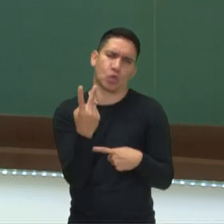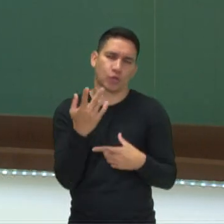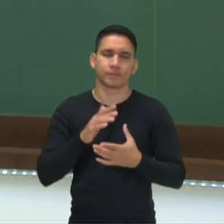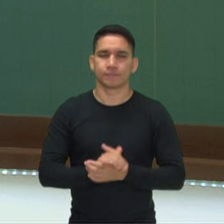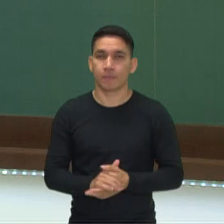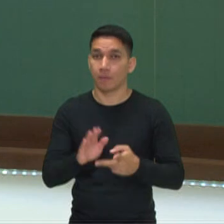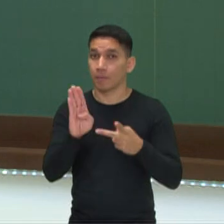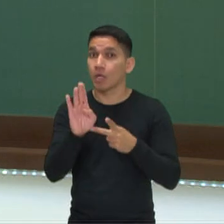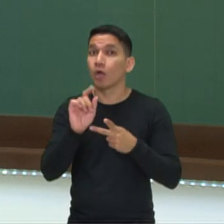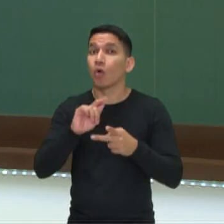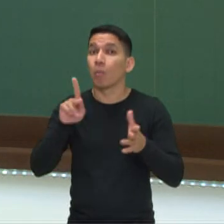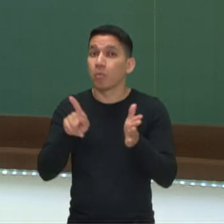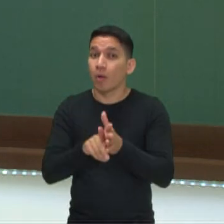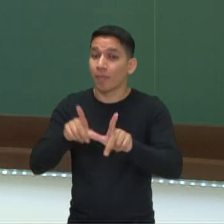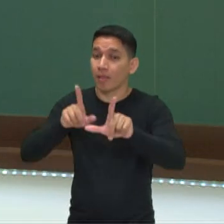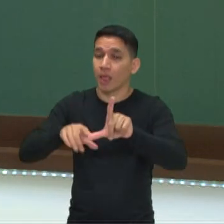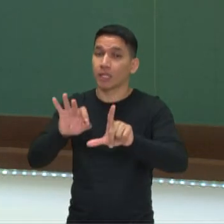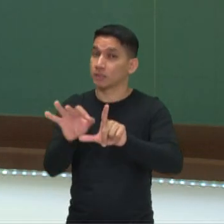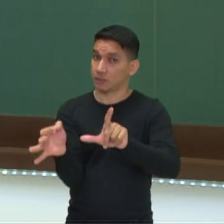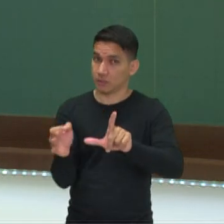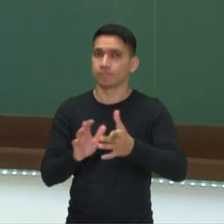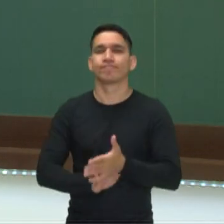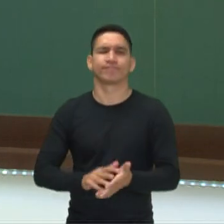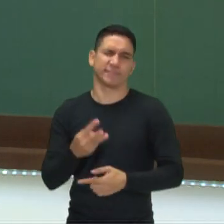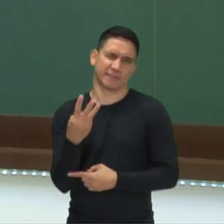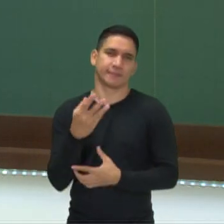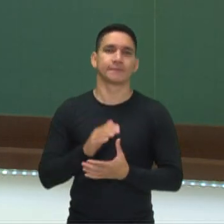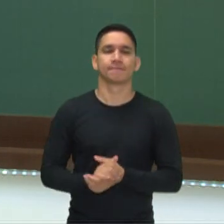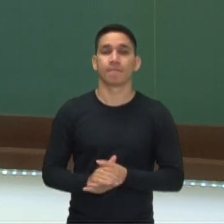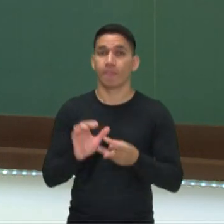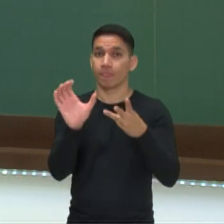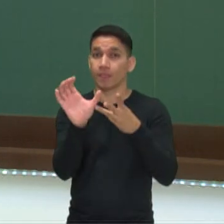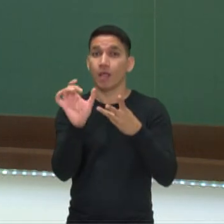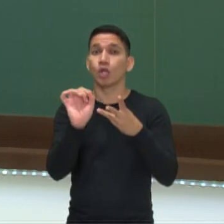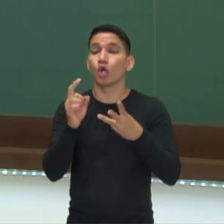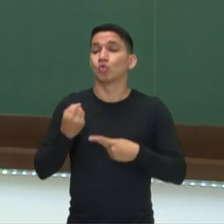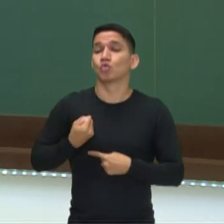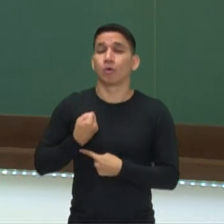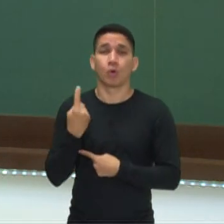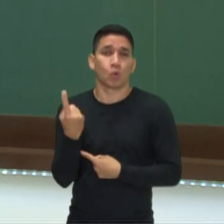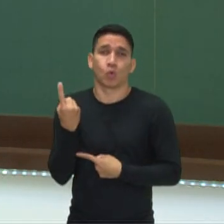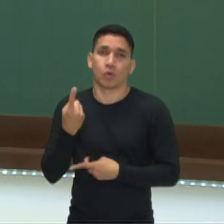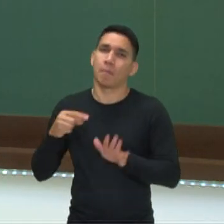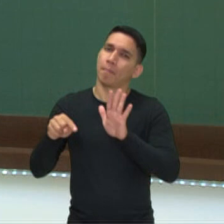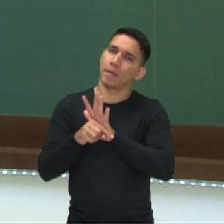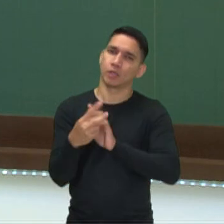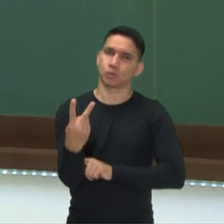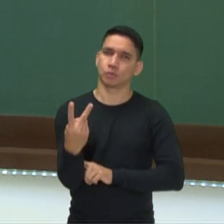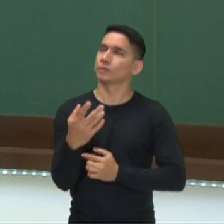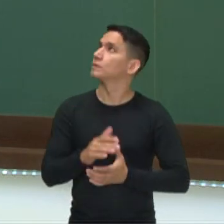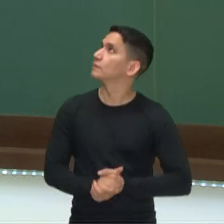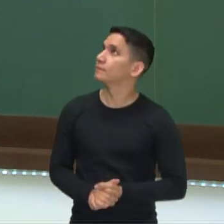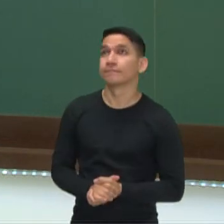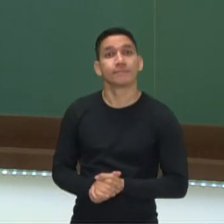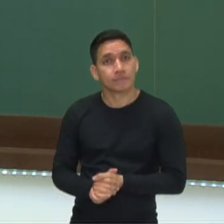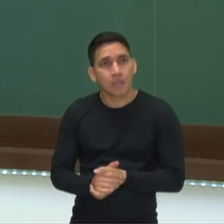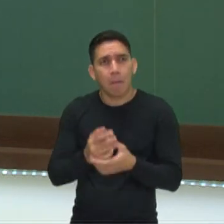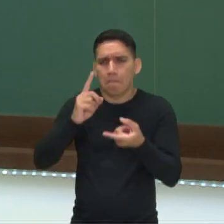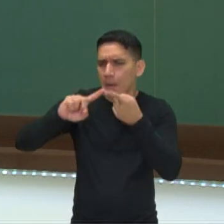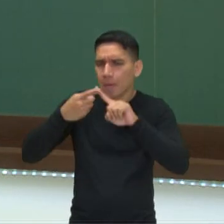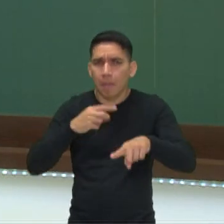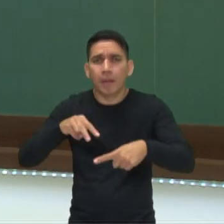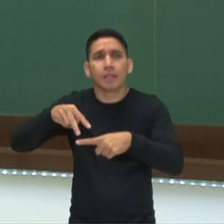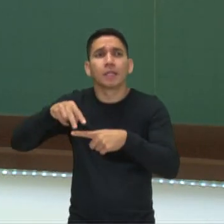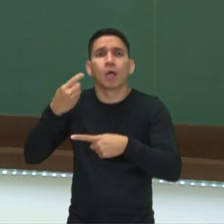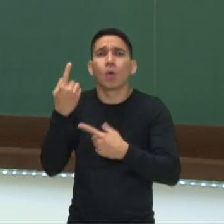B, o número que acompanha a letra simples, 3. E o C é o número que está sozinho, menos 2. Então, calculando o delta,